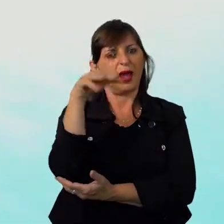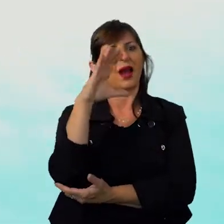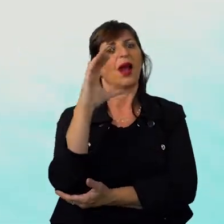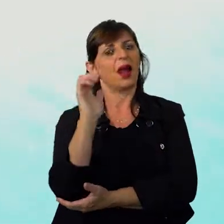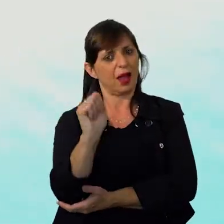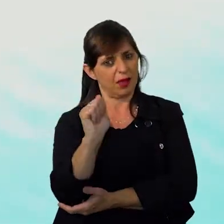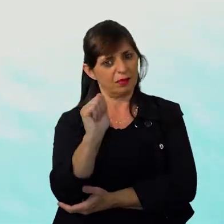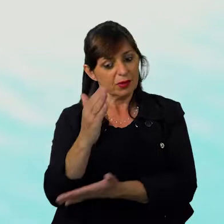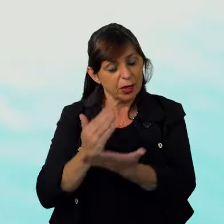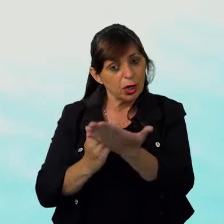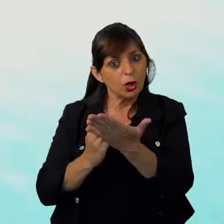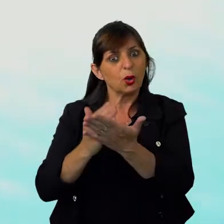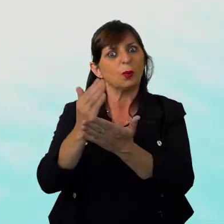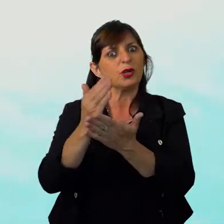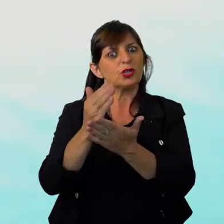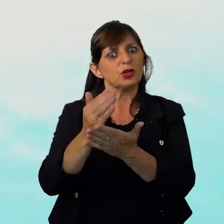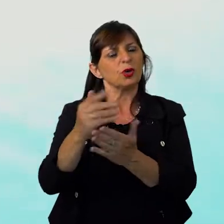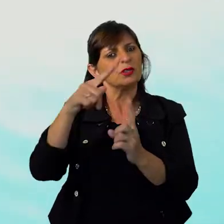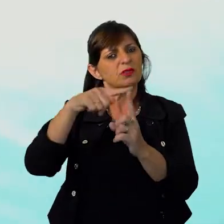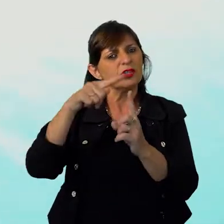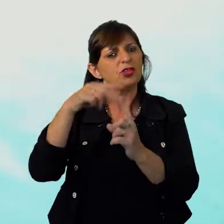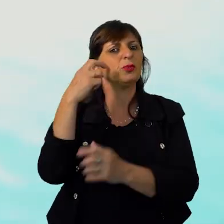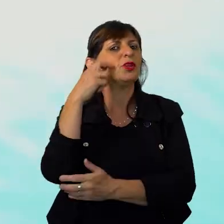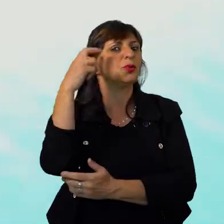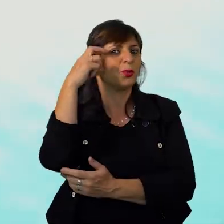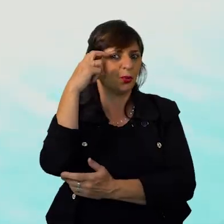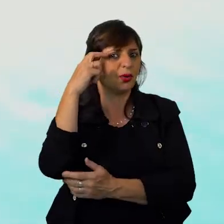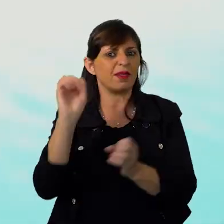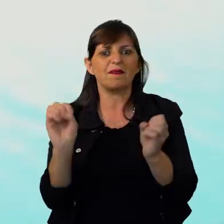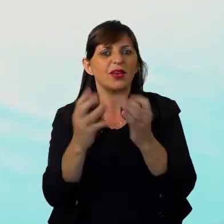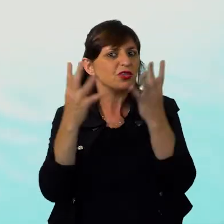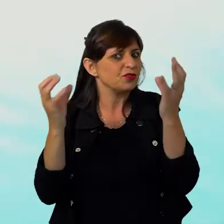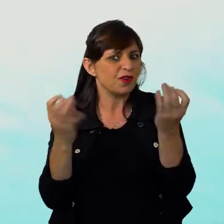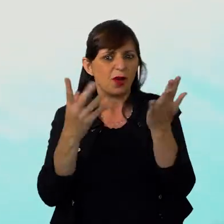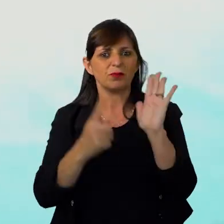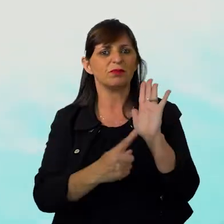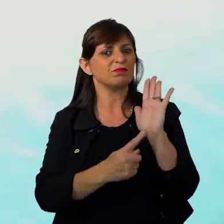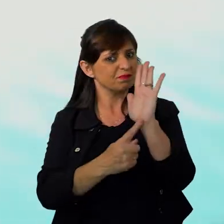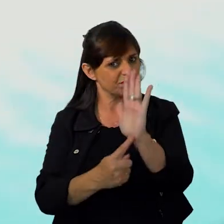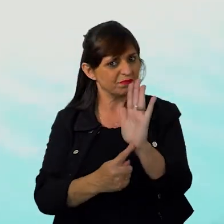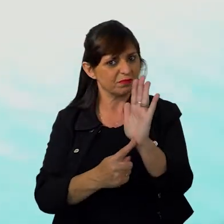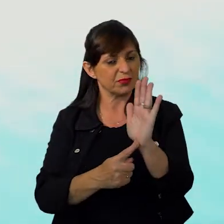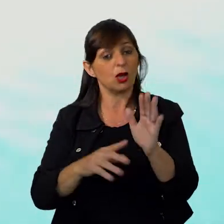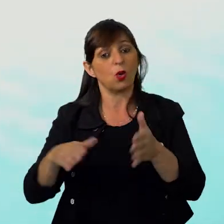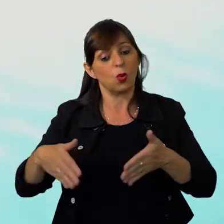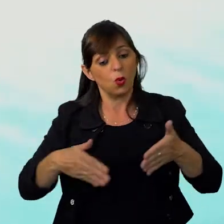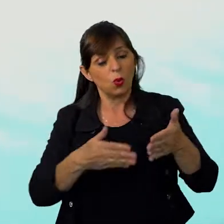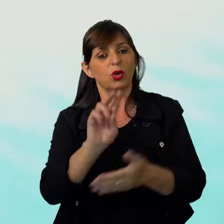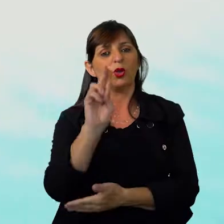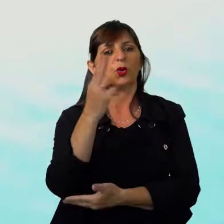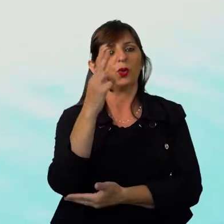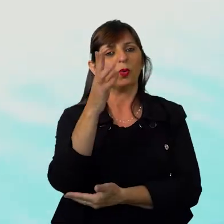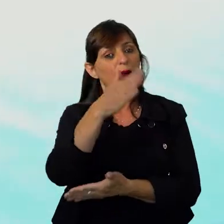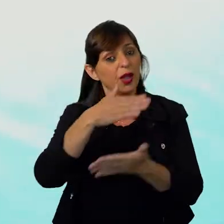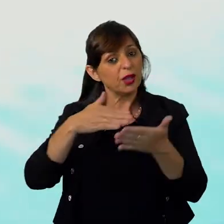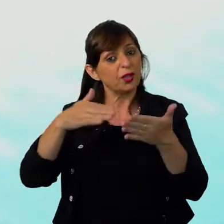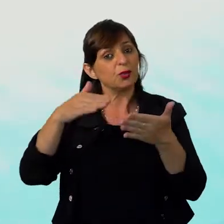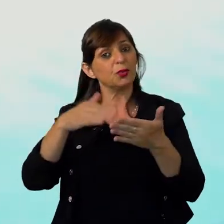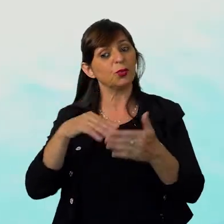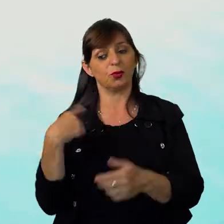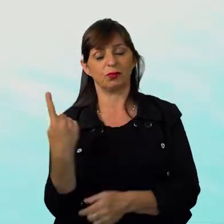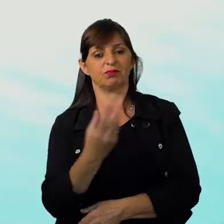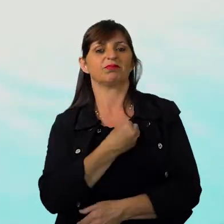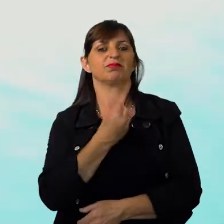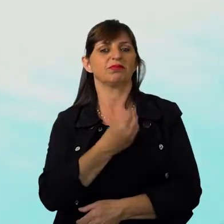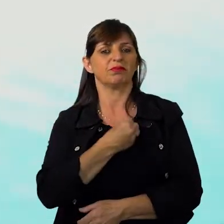deste movimento cultural então Uruguai hoje é é tudo isso que a gente vive ele ouviu mais